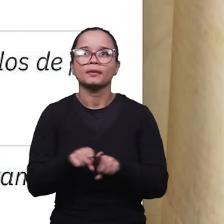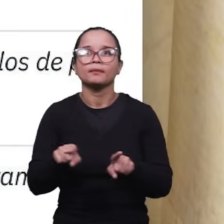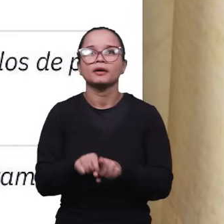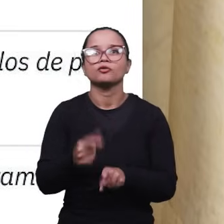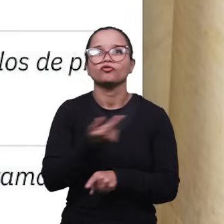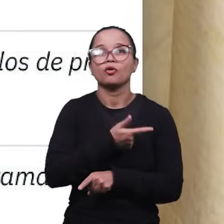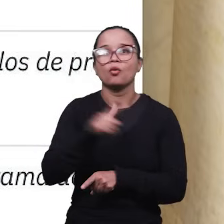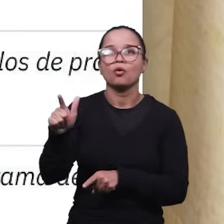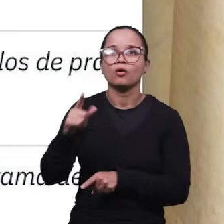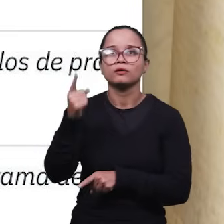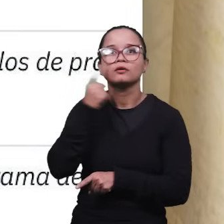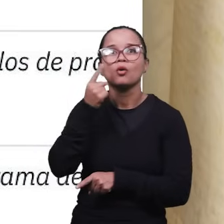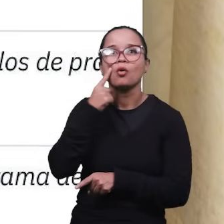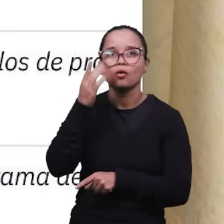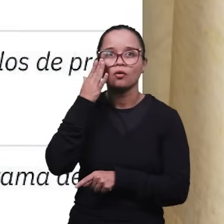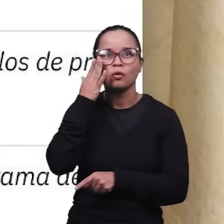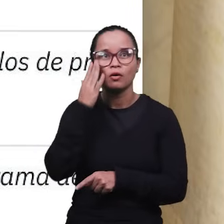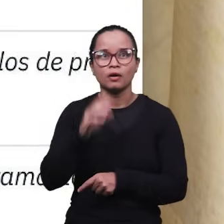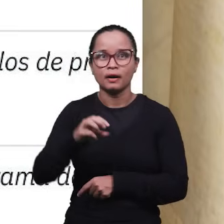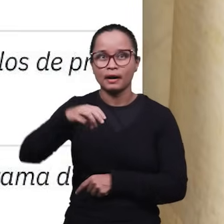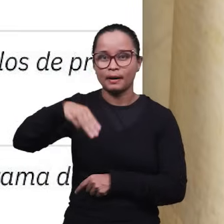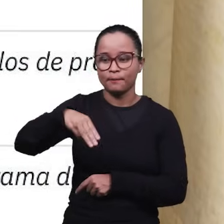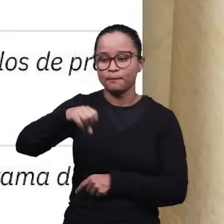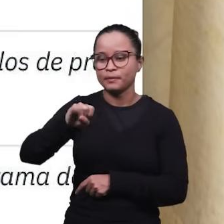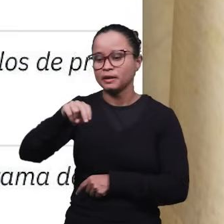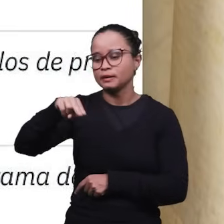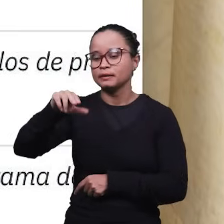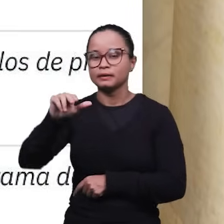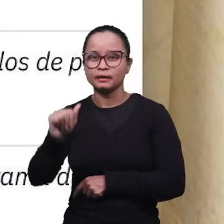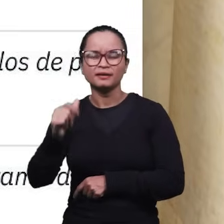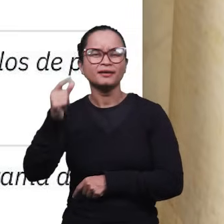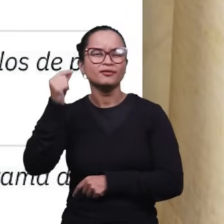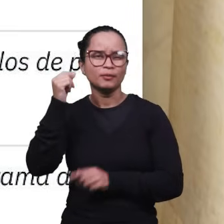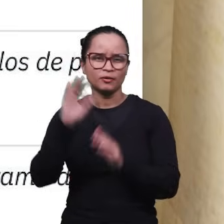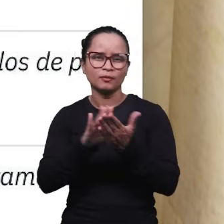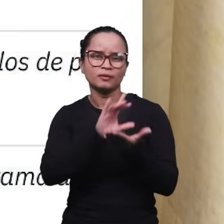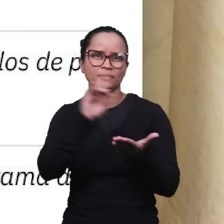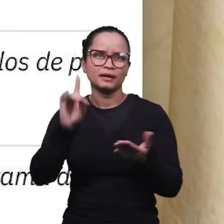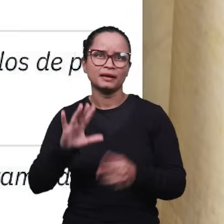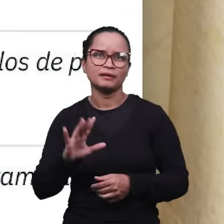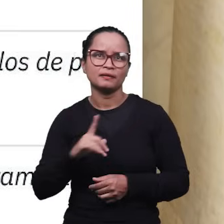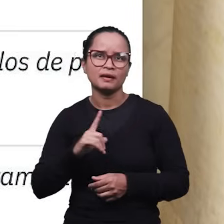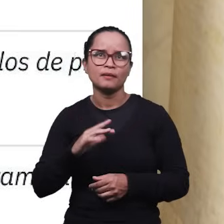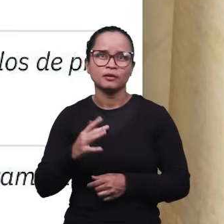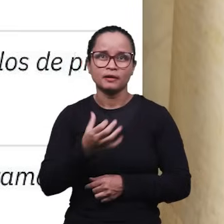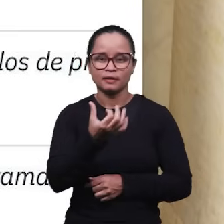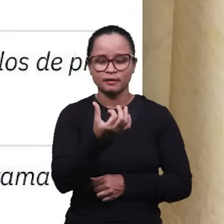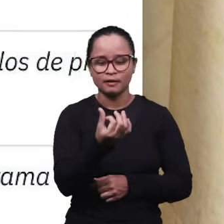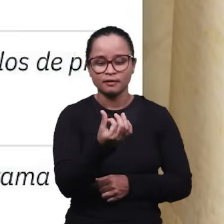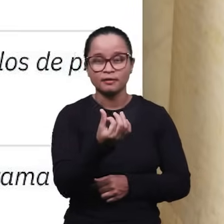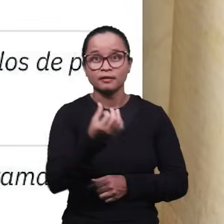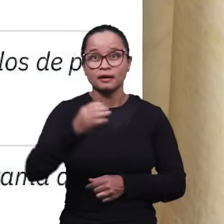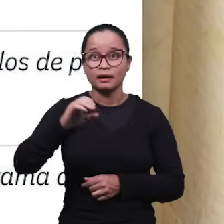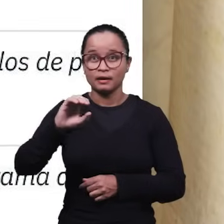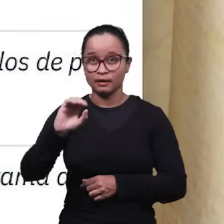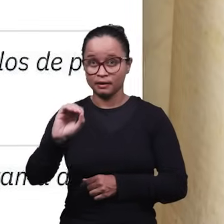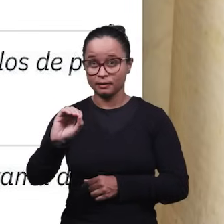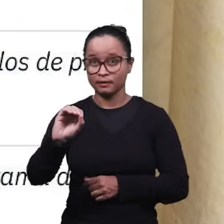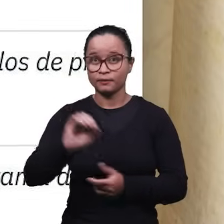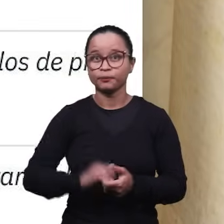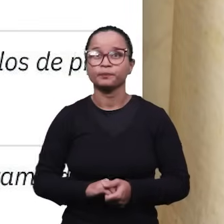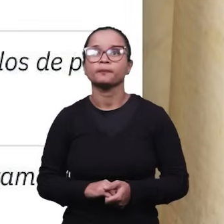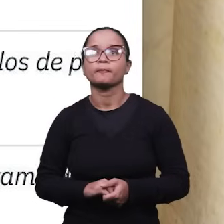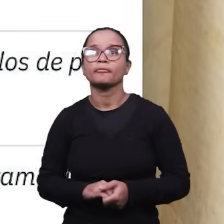de peso, antigamente mencionada na Bíblia, que equivalia a 60 ciclos,